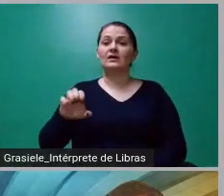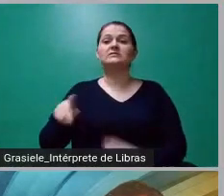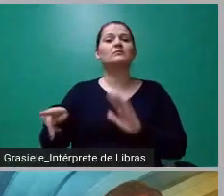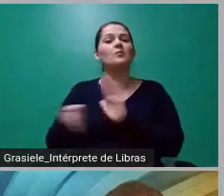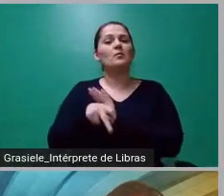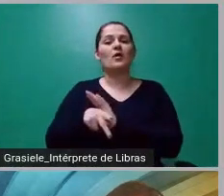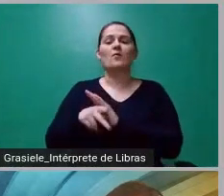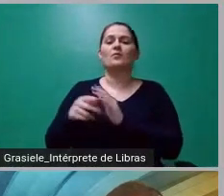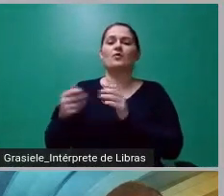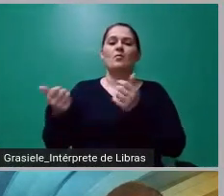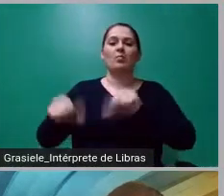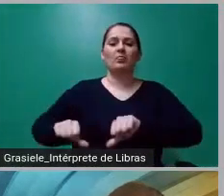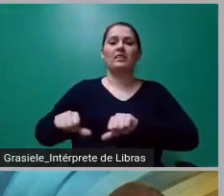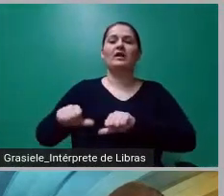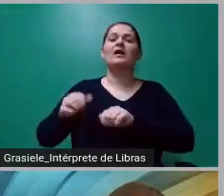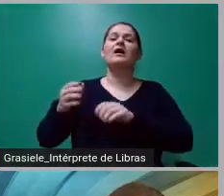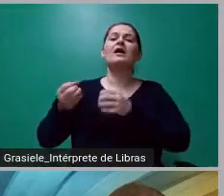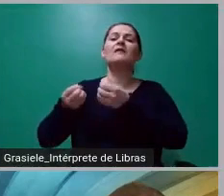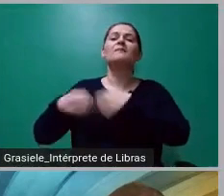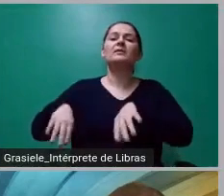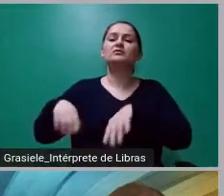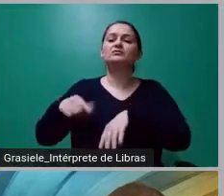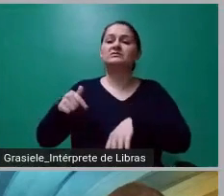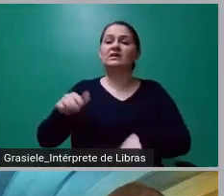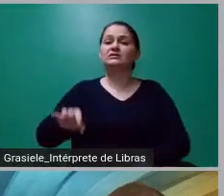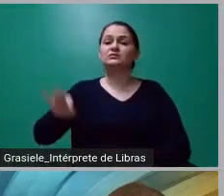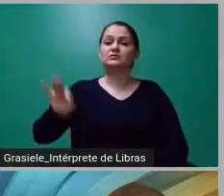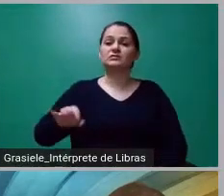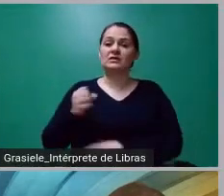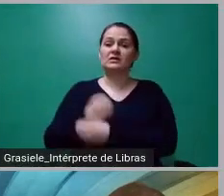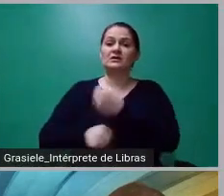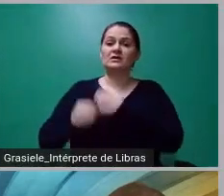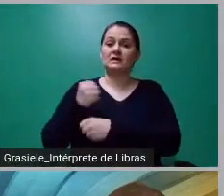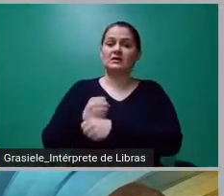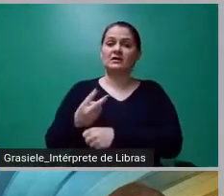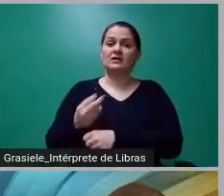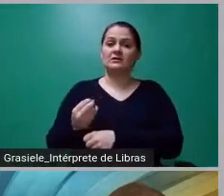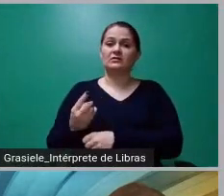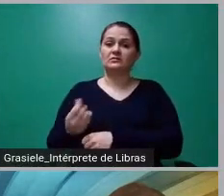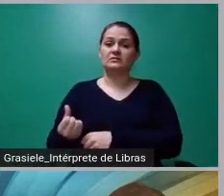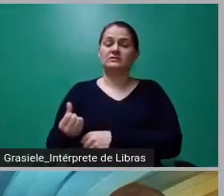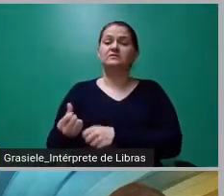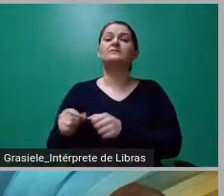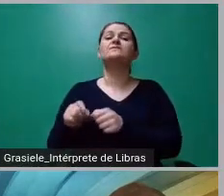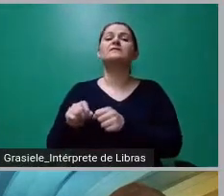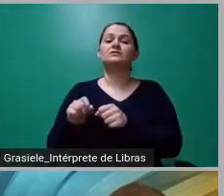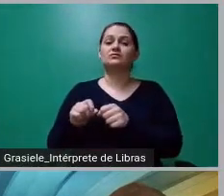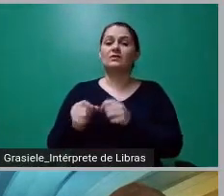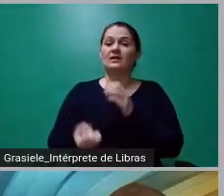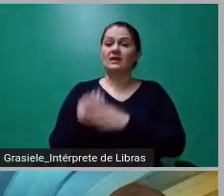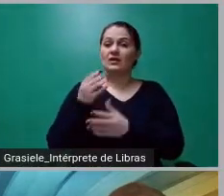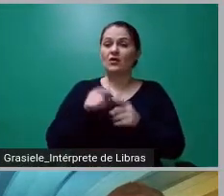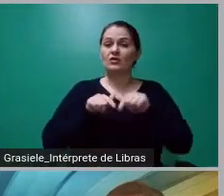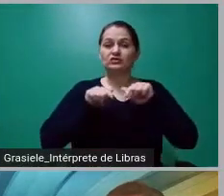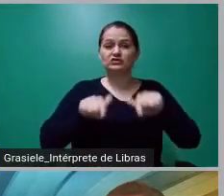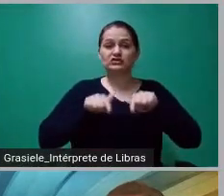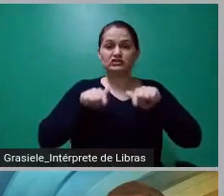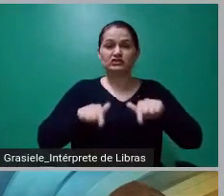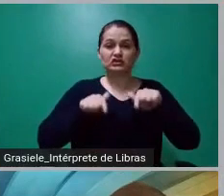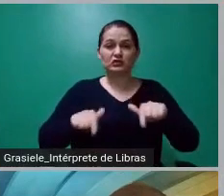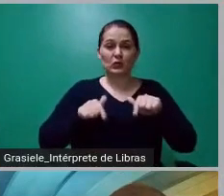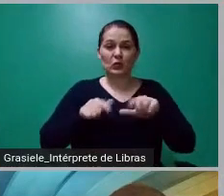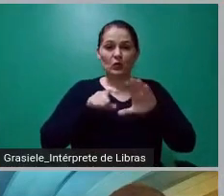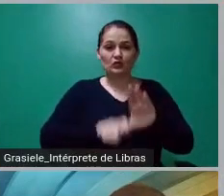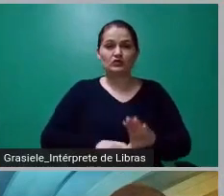2016, explodiu a dívida pública com emissão de títulos lá em 2015 em quase